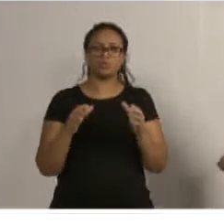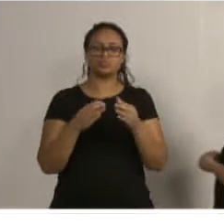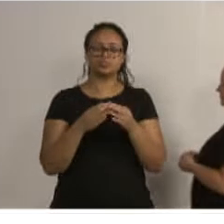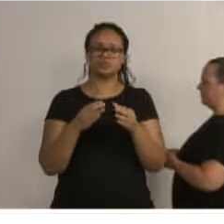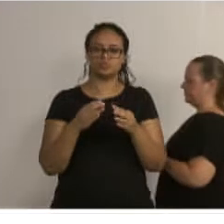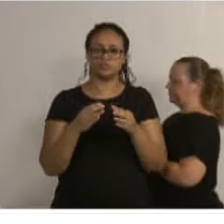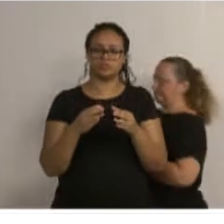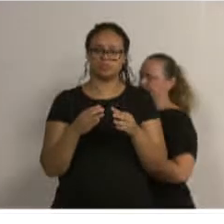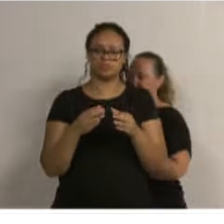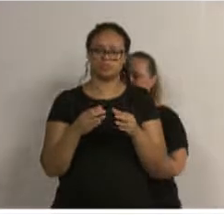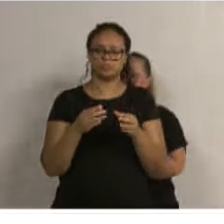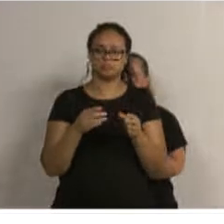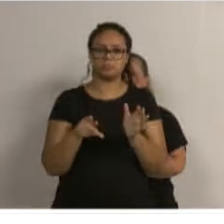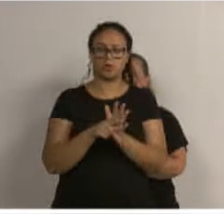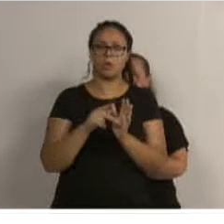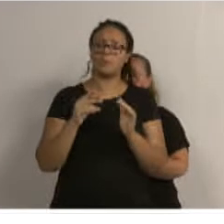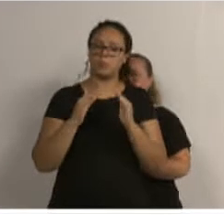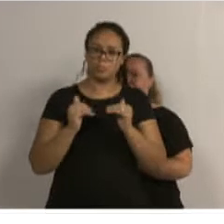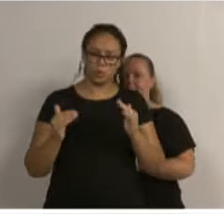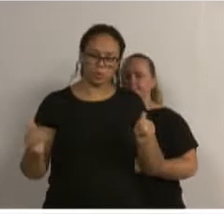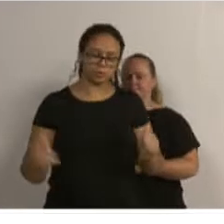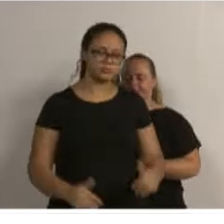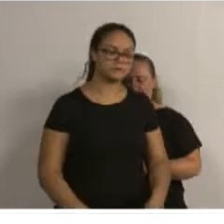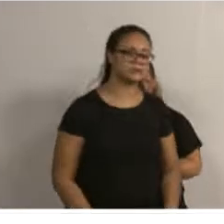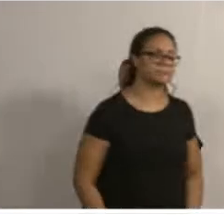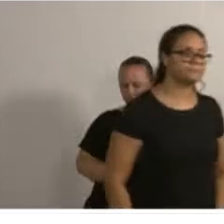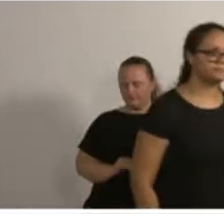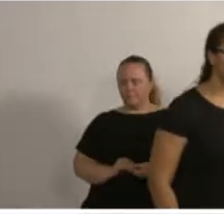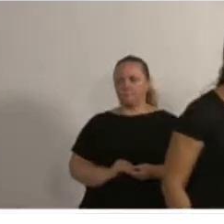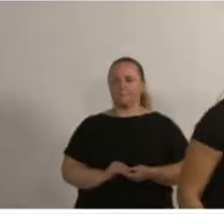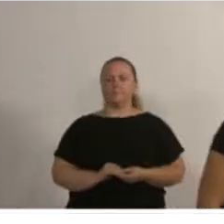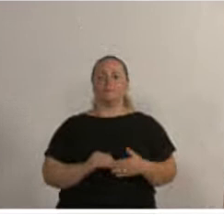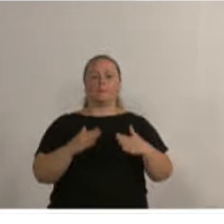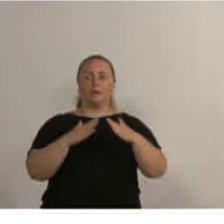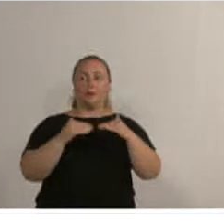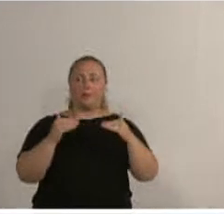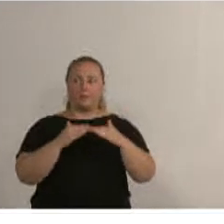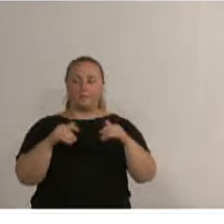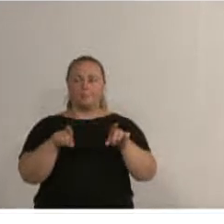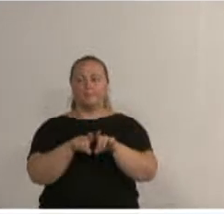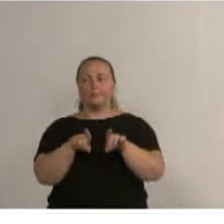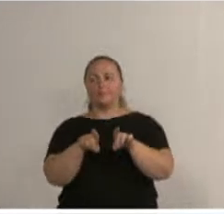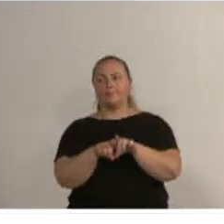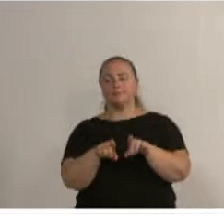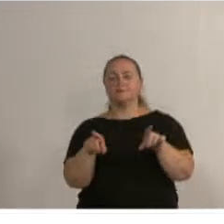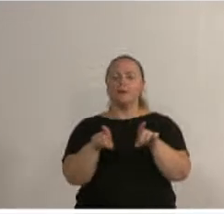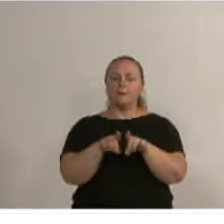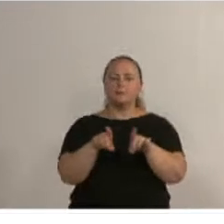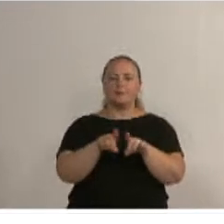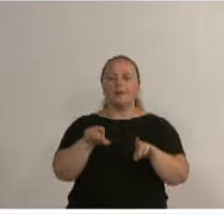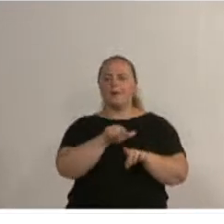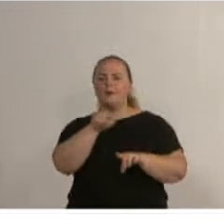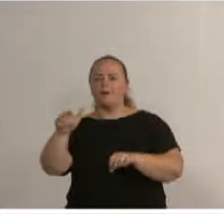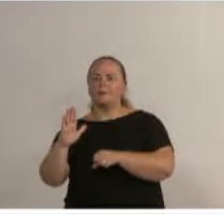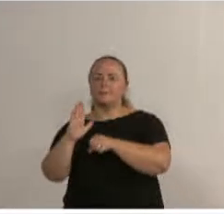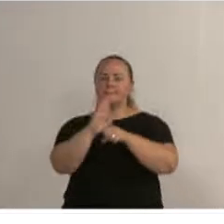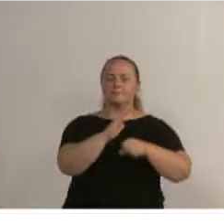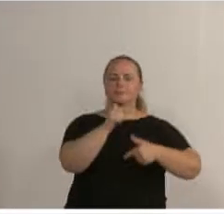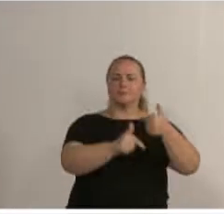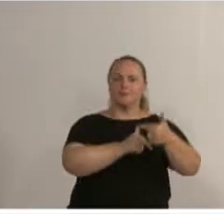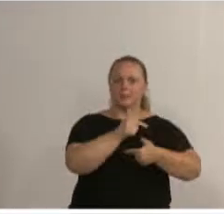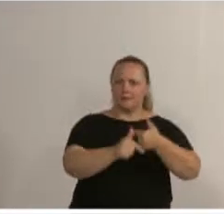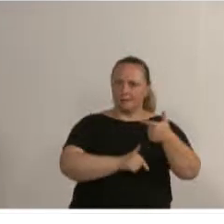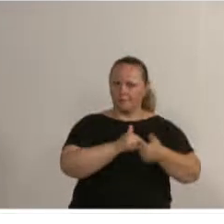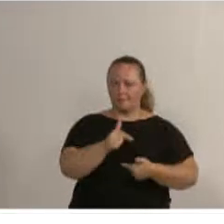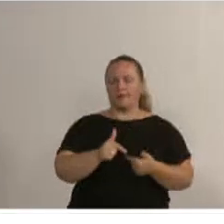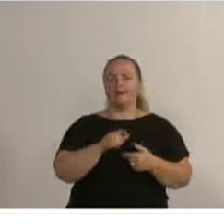de Brusque também tem. Aqui nós temos os prestadores de serviço, ou seja, os 3 órgãos que estão, né, que também tem, de gente